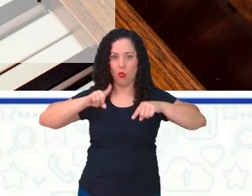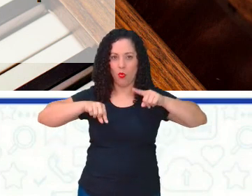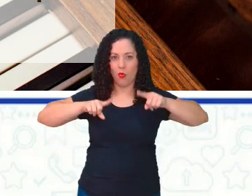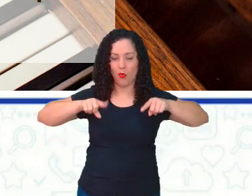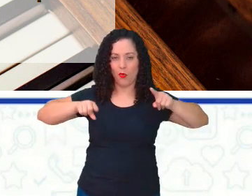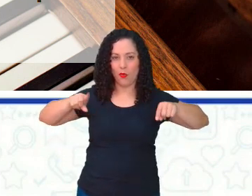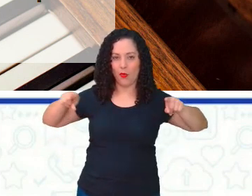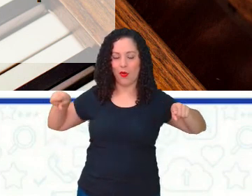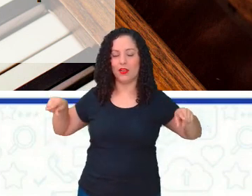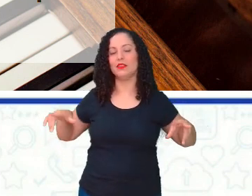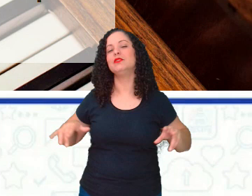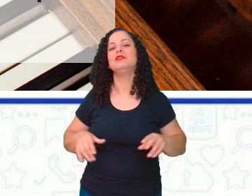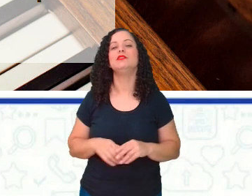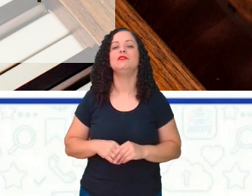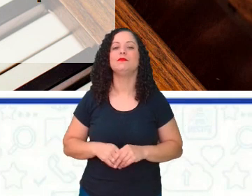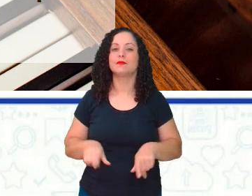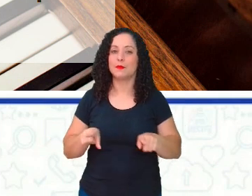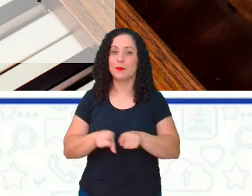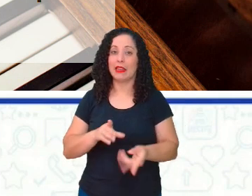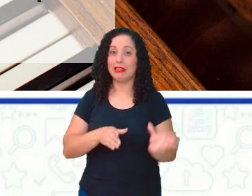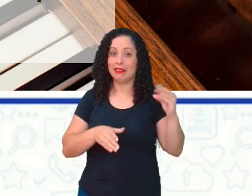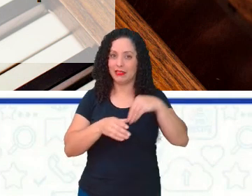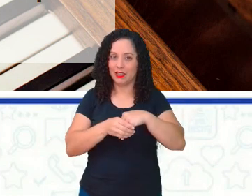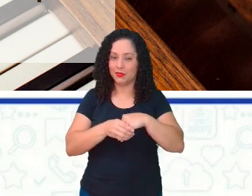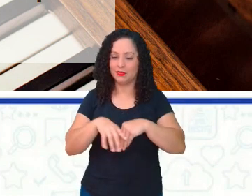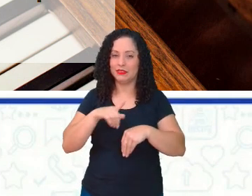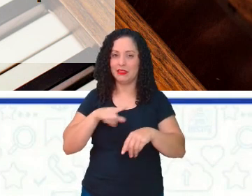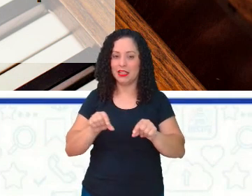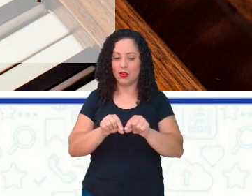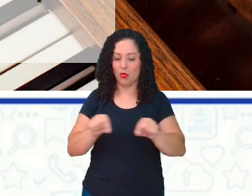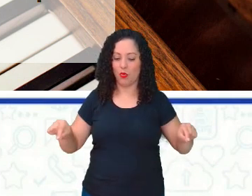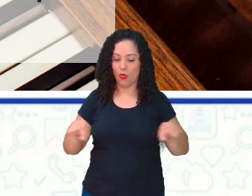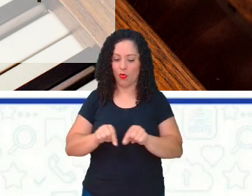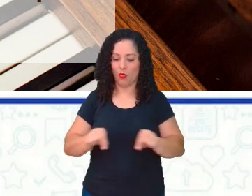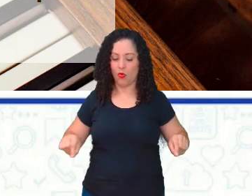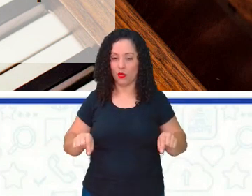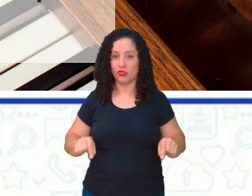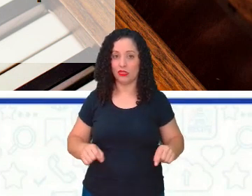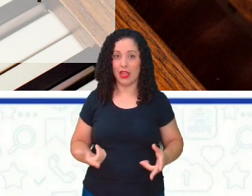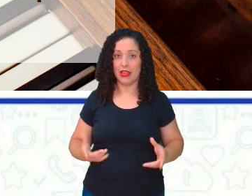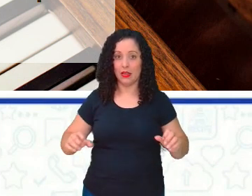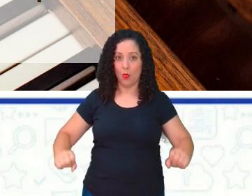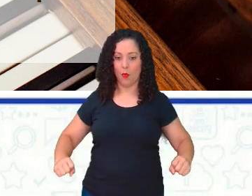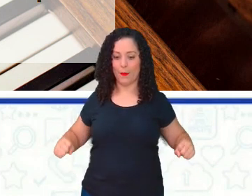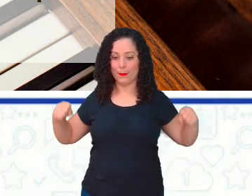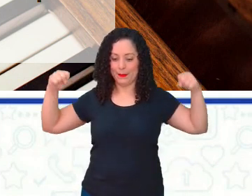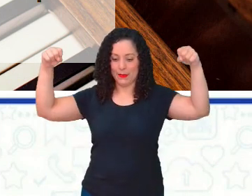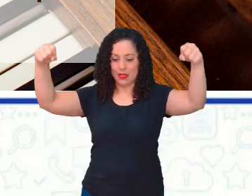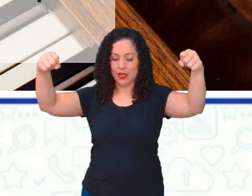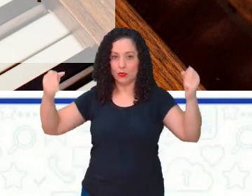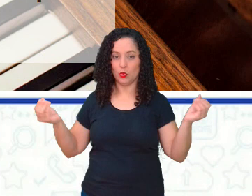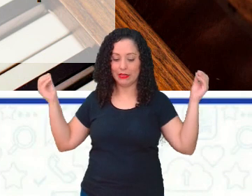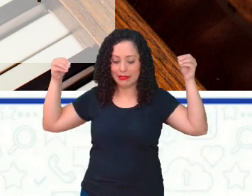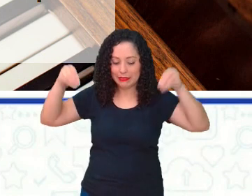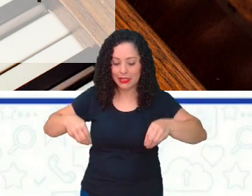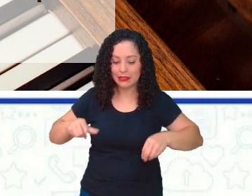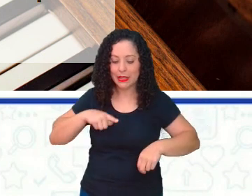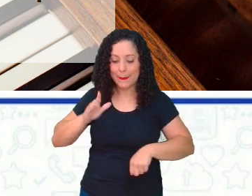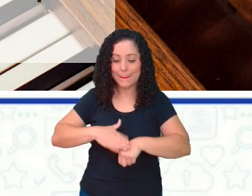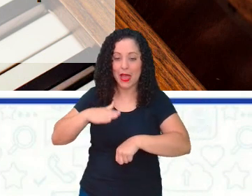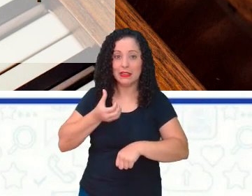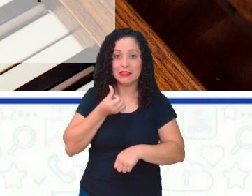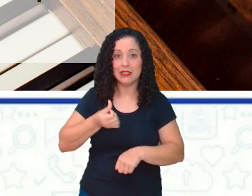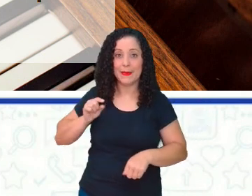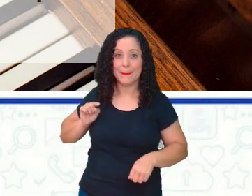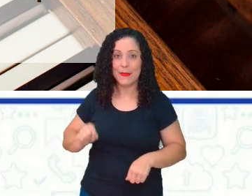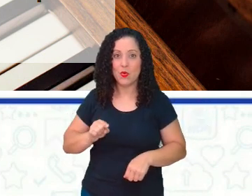de tubo ou em cordas, no caso do piano. Uma curiosidade, a parte interna de um piano possui uma estrutura com mais de 6.000